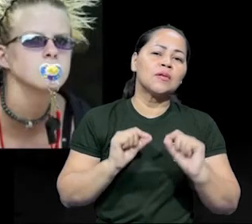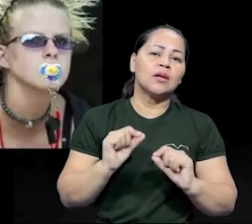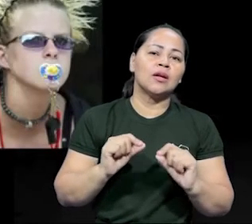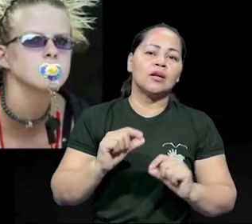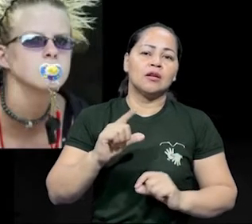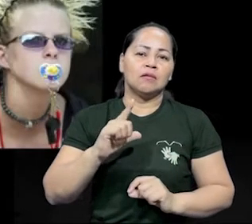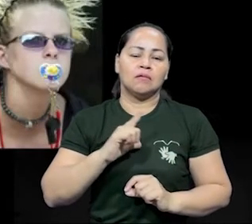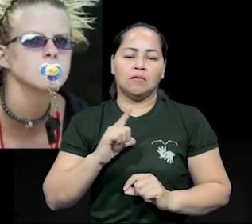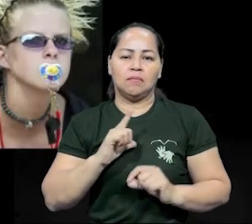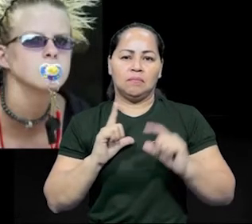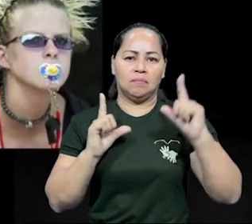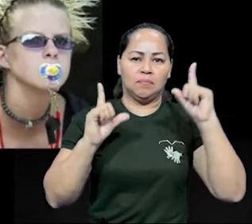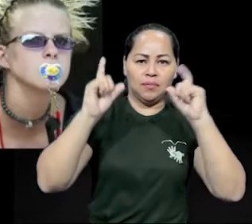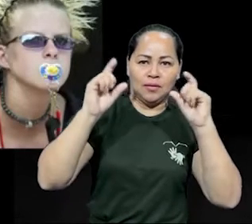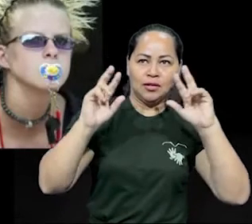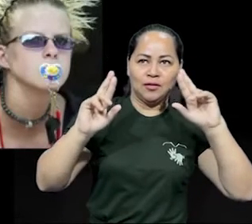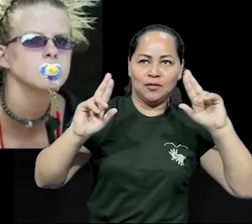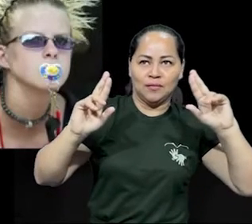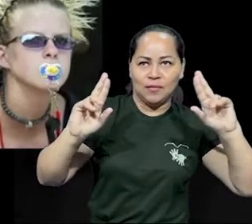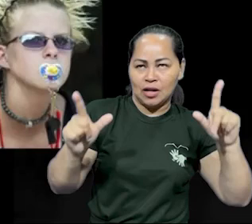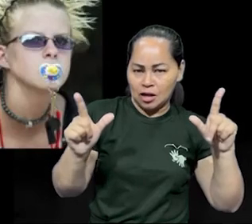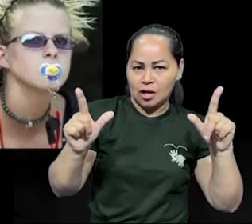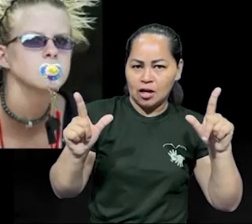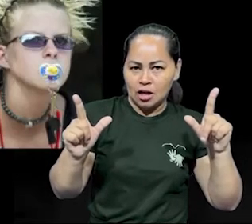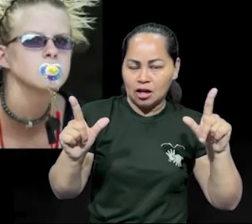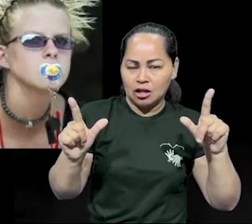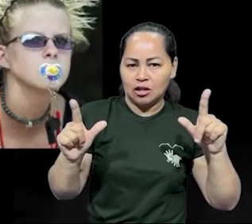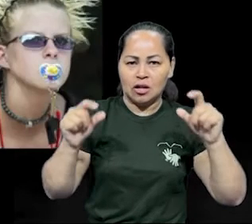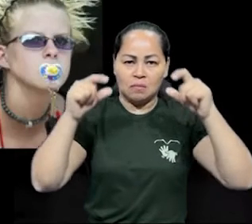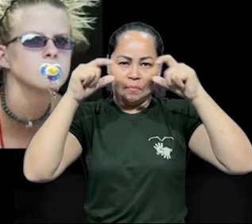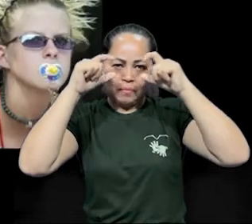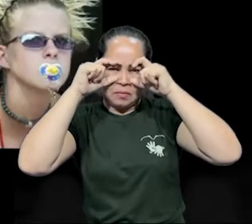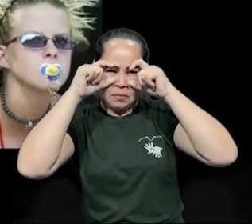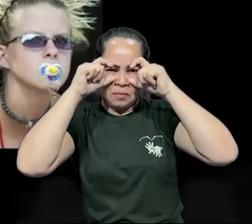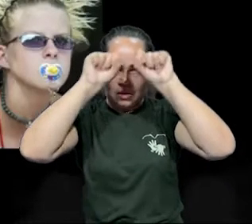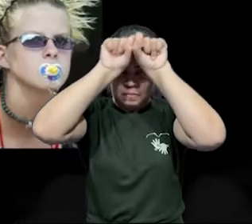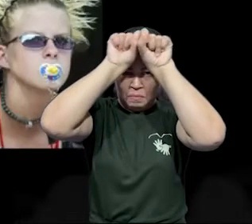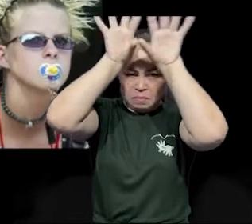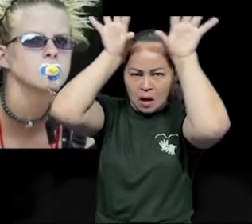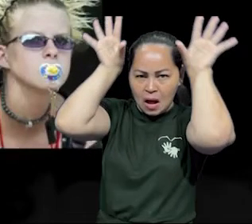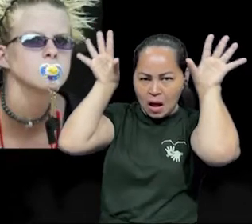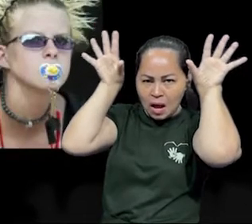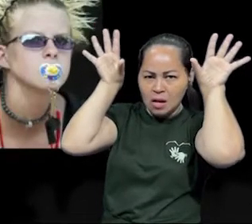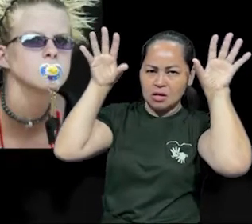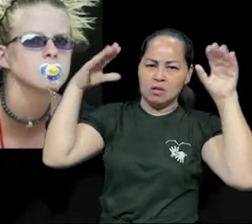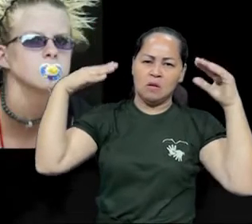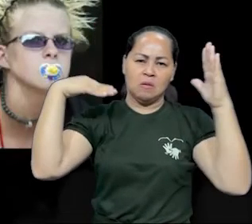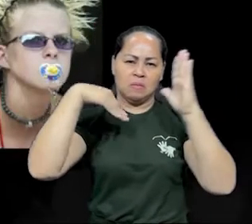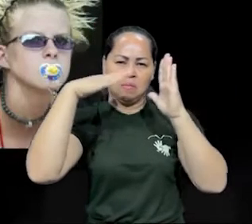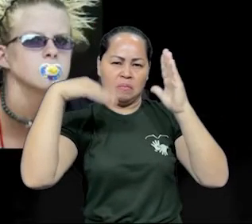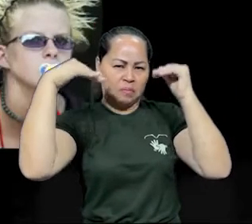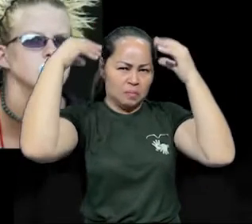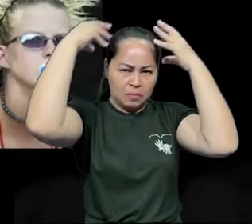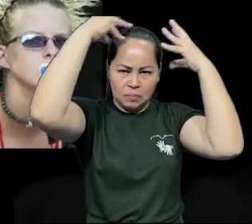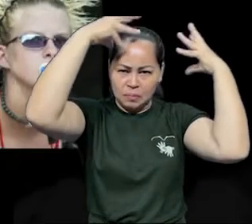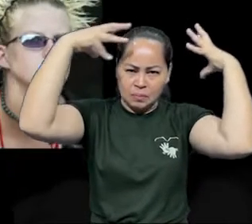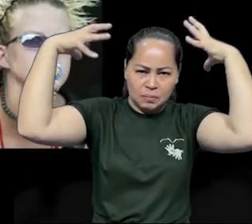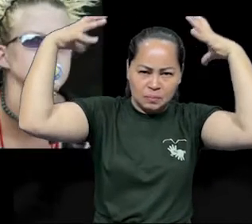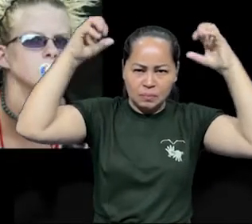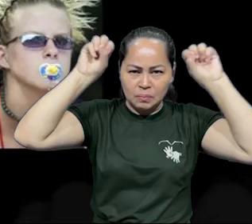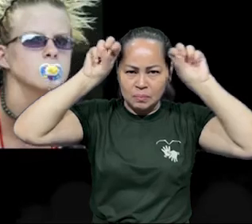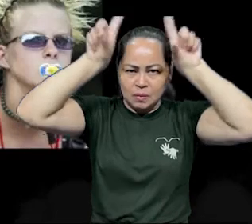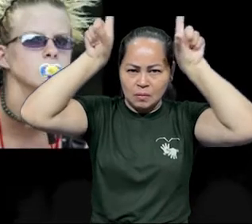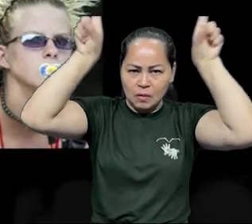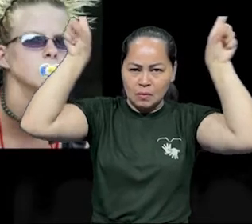com uma estética bem marcada, diferenciada, com os cabelos pintados e colocados assim